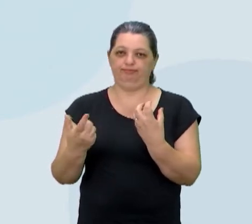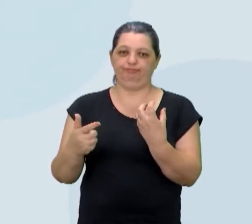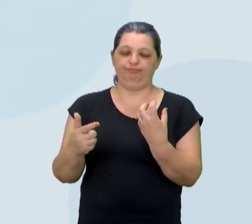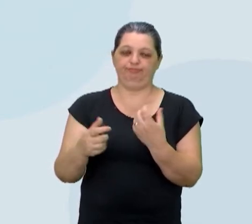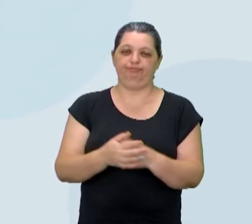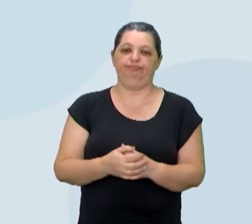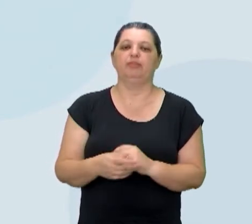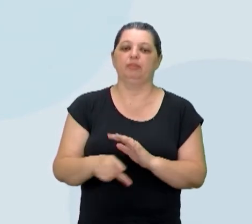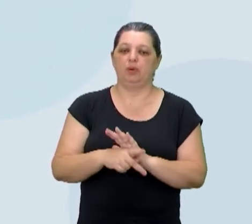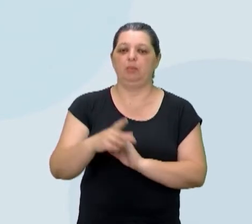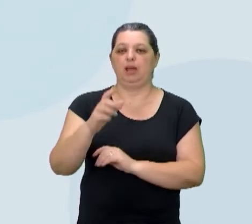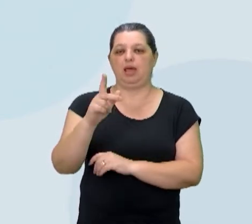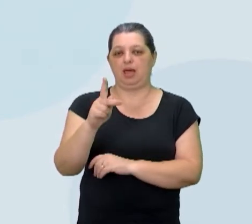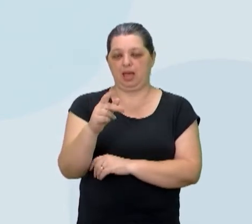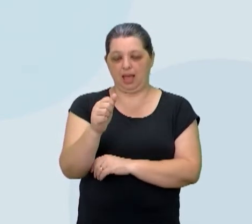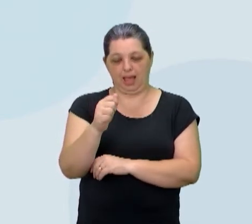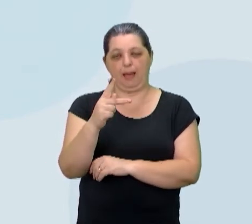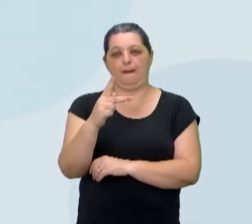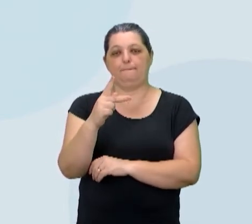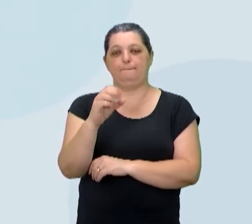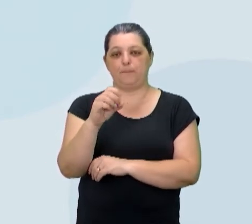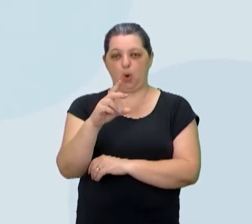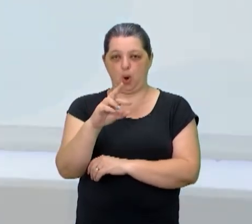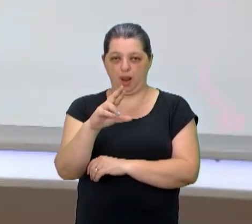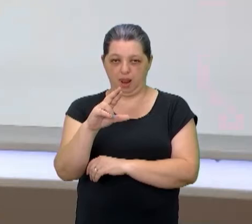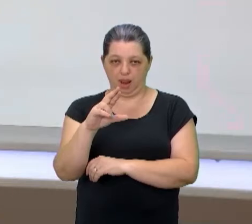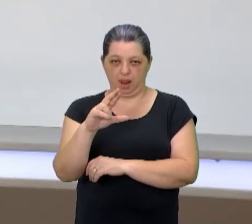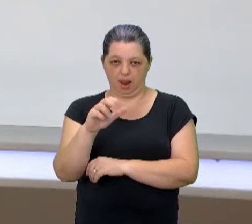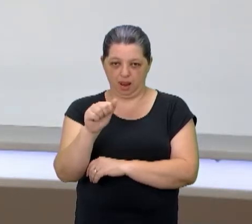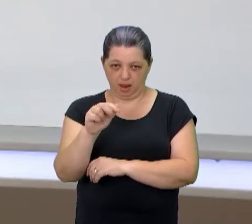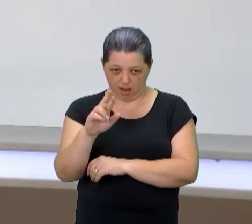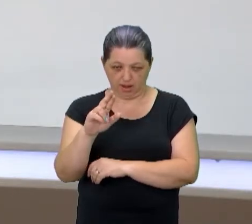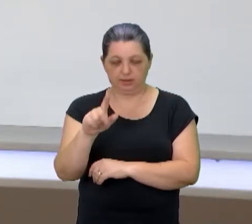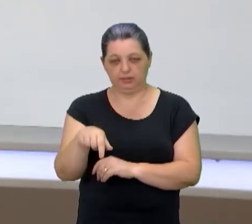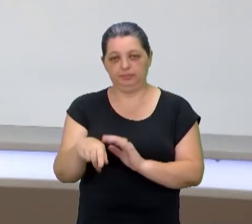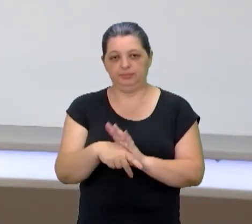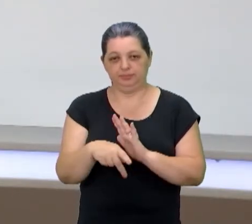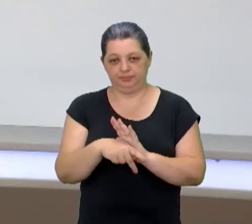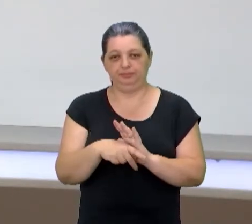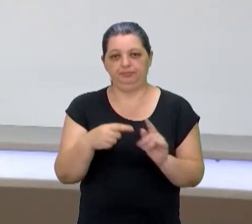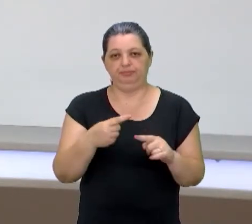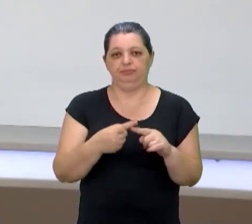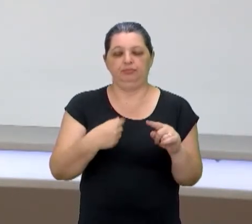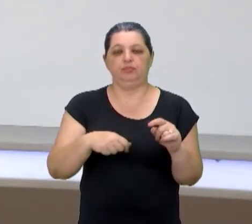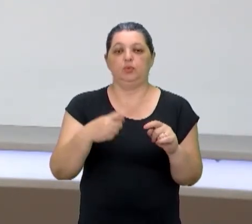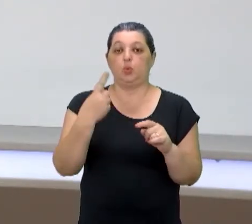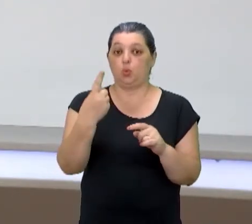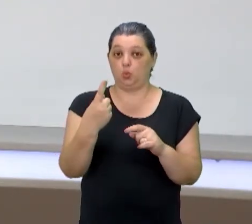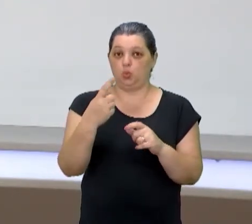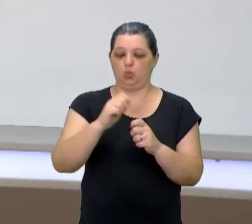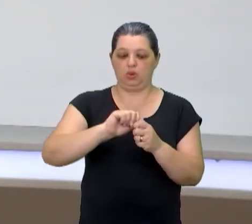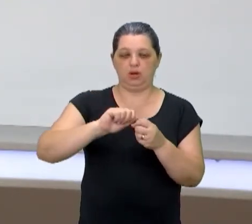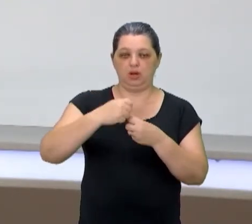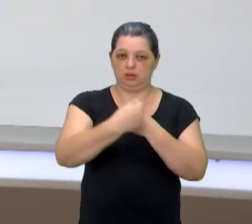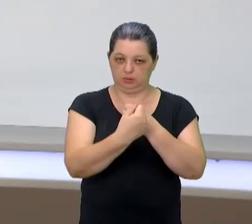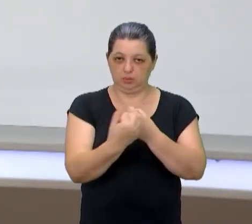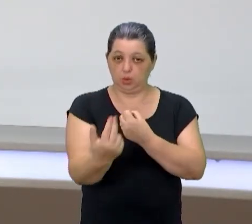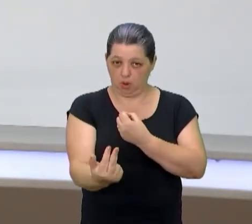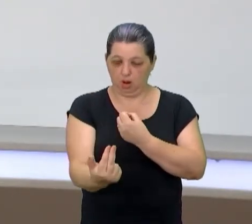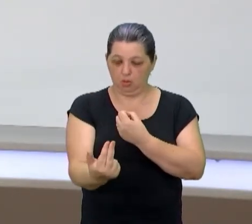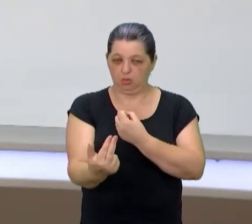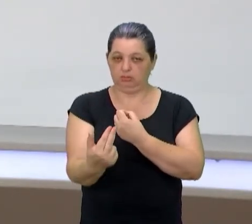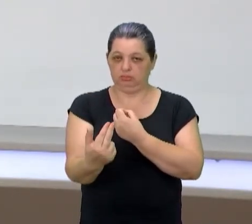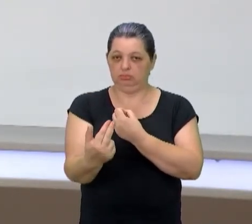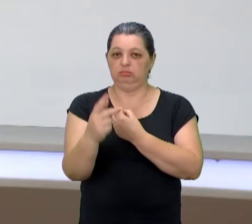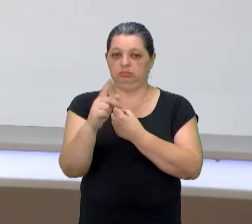substância apolar. Então, no caso, todas as substâncias que são simples, formadas de um átomo só, do mesmo átomo,